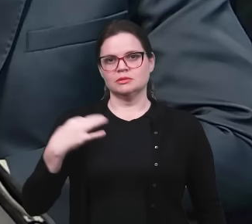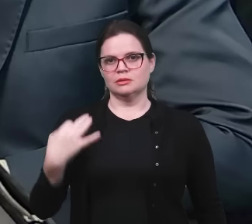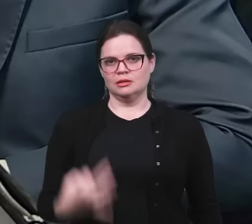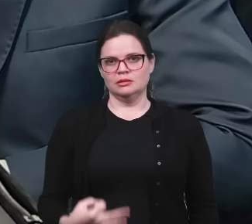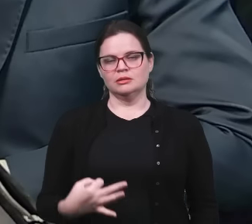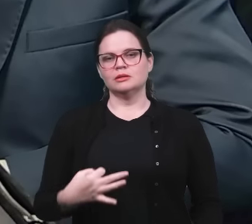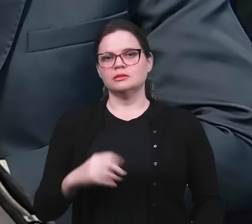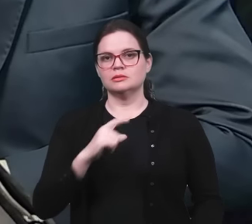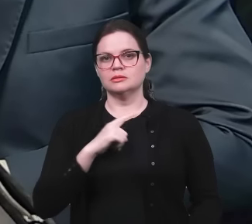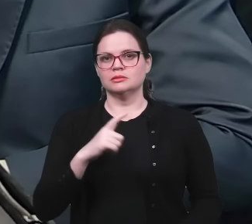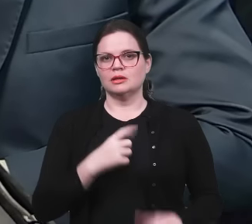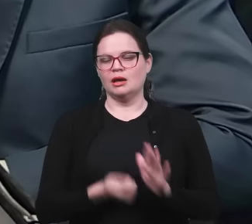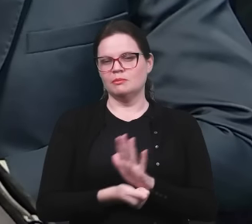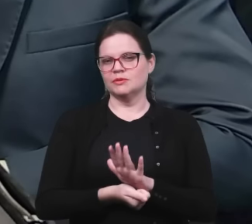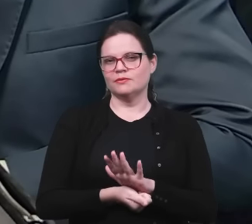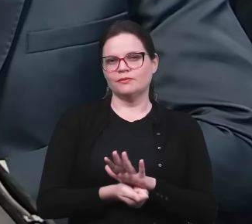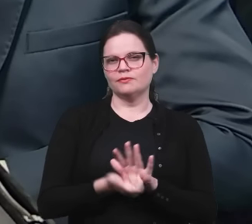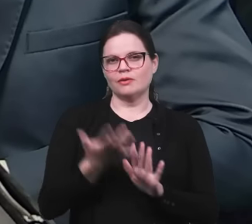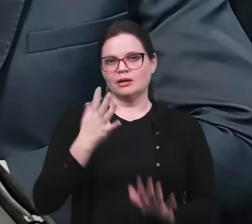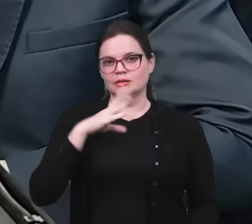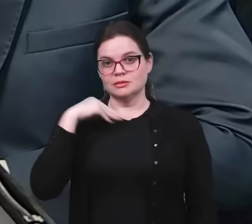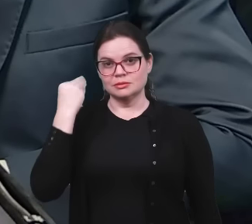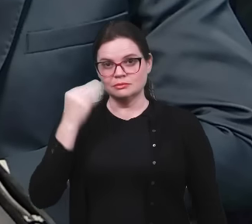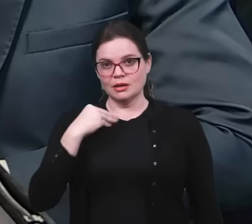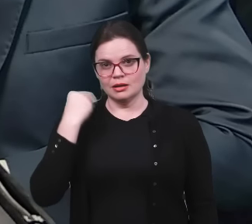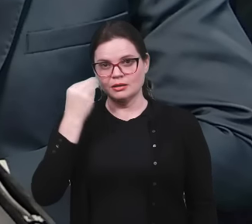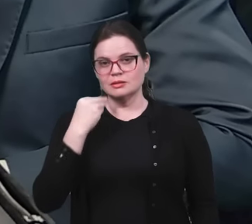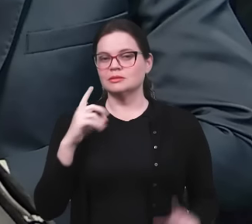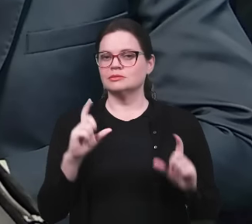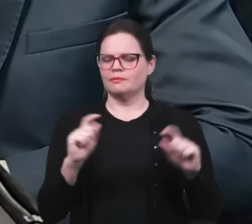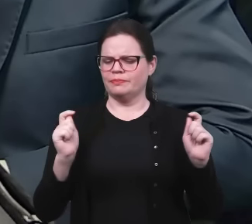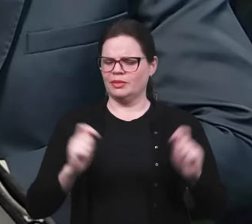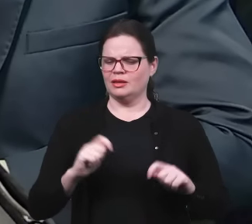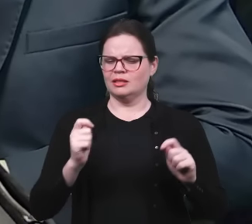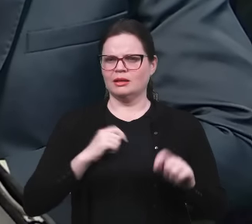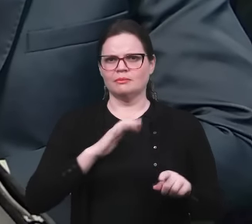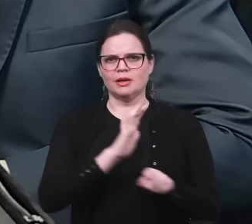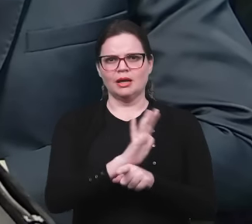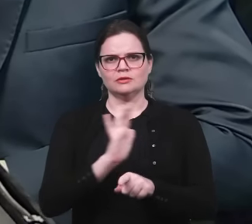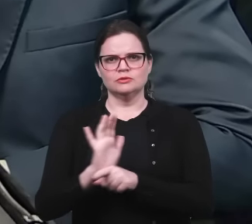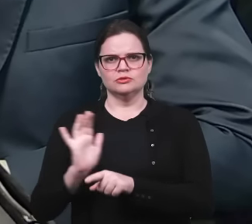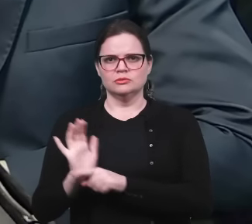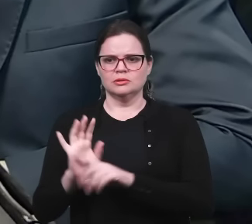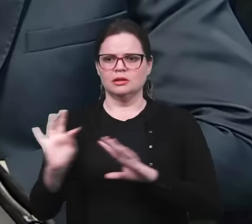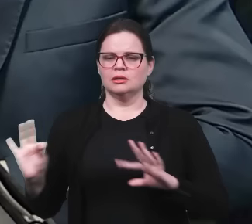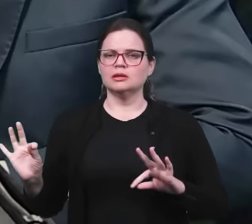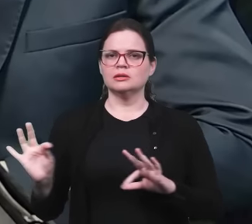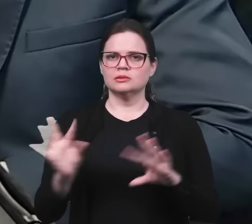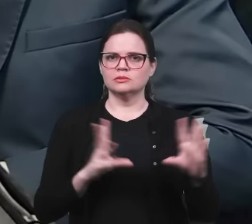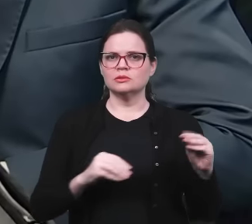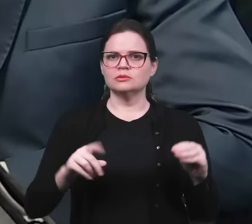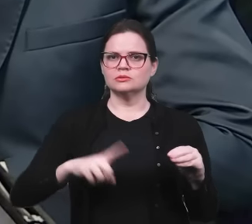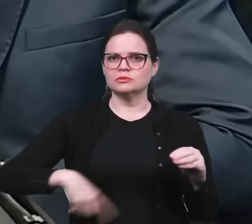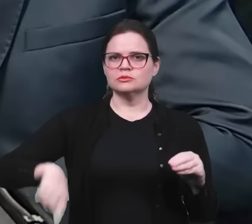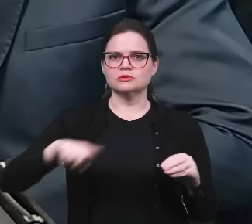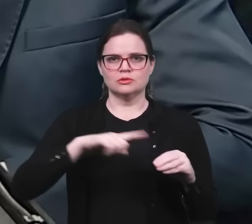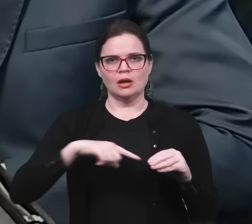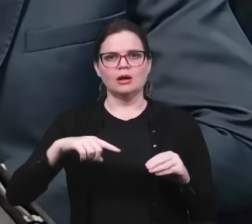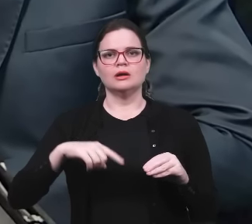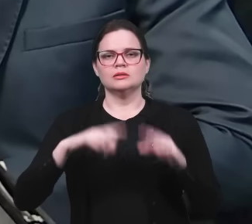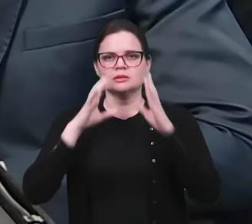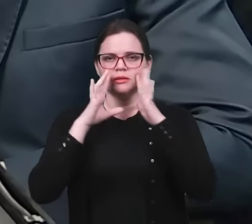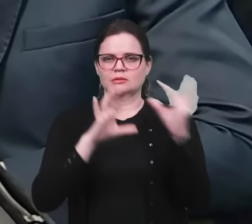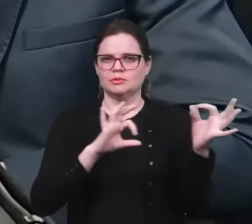há muitas experiências aqui que podem ajudar todos nós ouvintes, todos nós e os ouvintes,